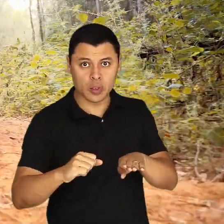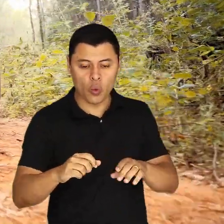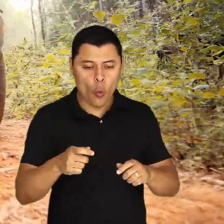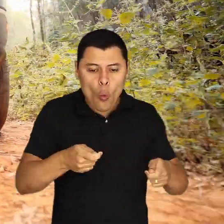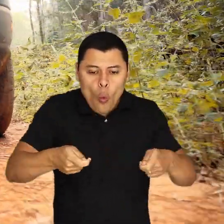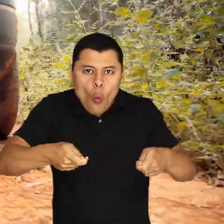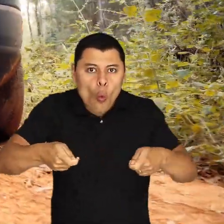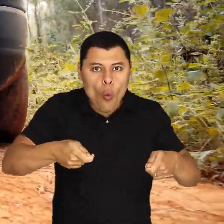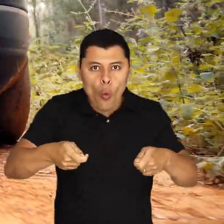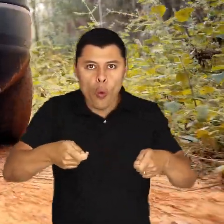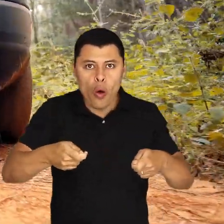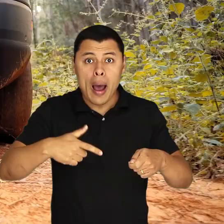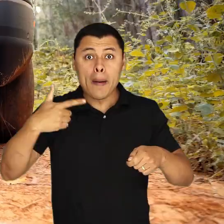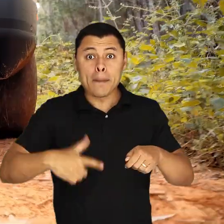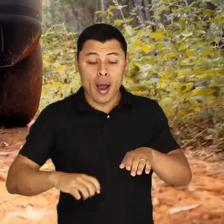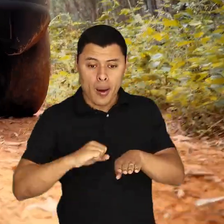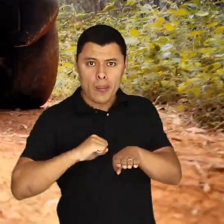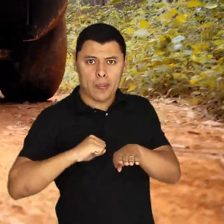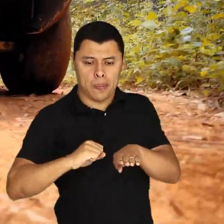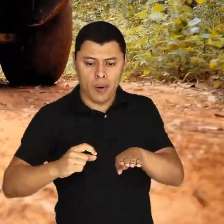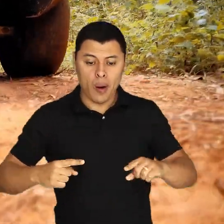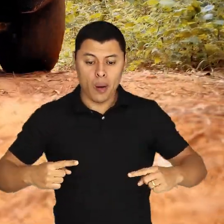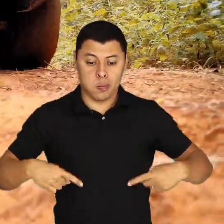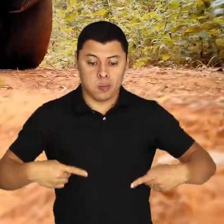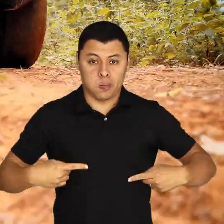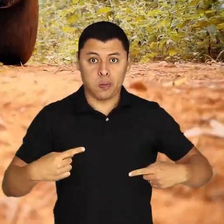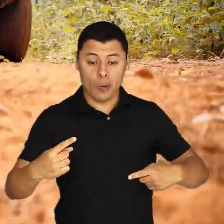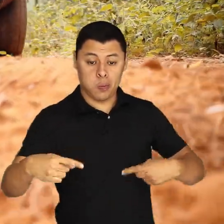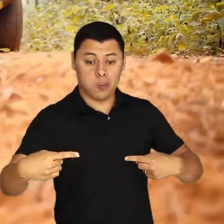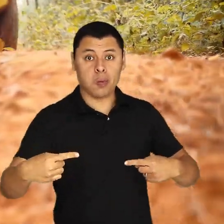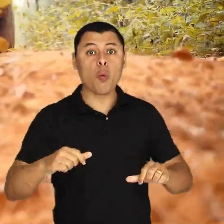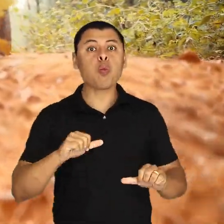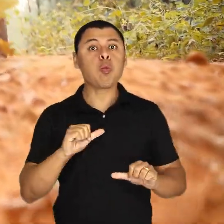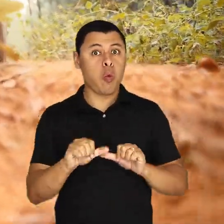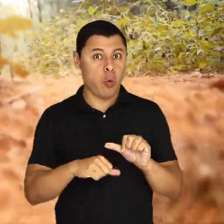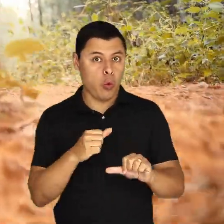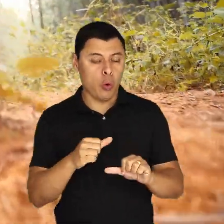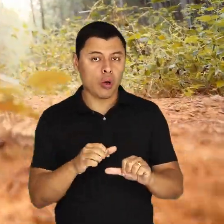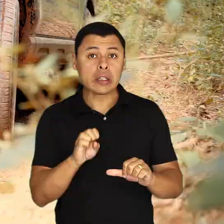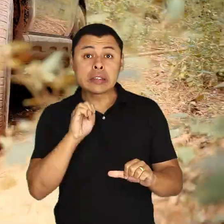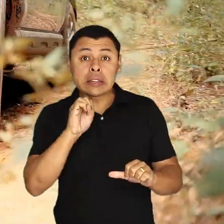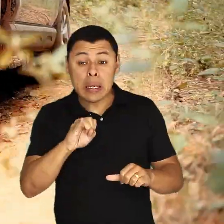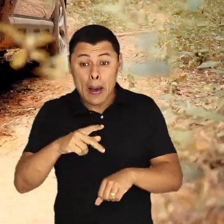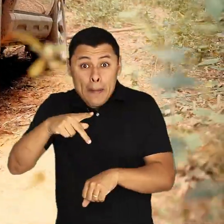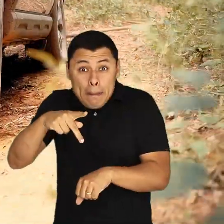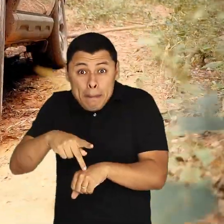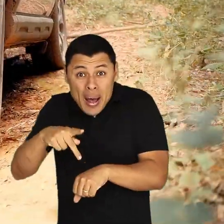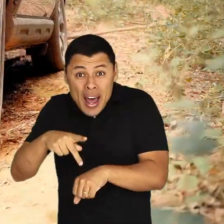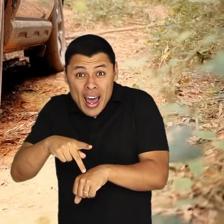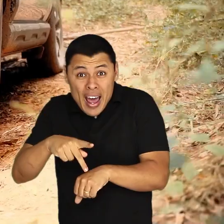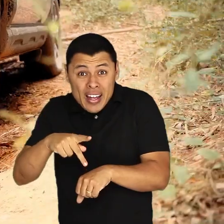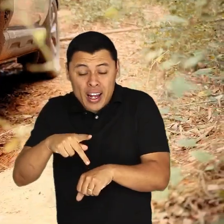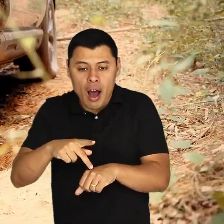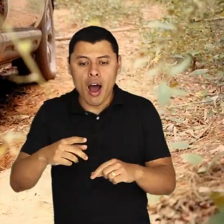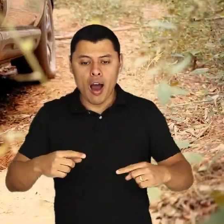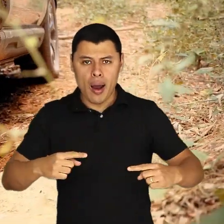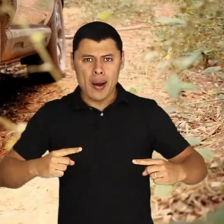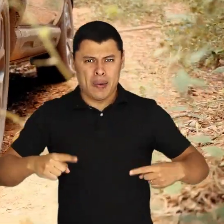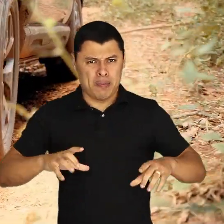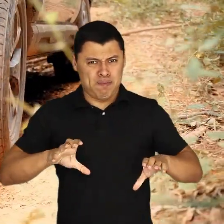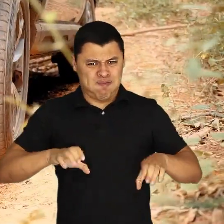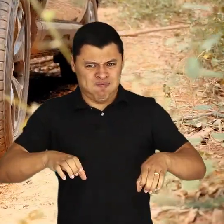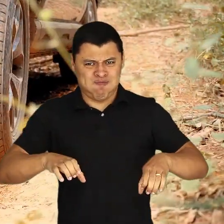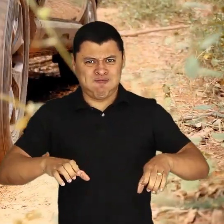embreagens hidráulicas. Além disso, a própria aplicação do torque nas rodas também muda, né? Então, por exemplo, na situação de